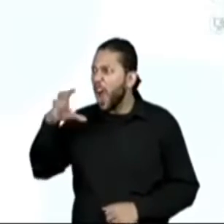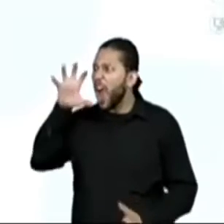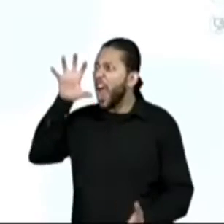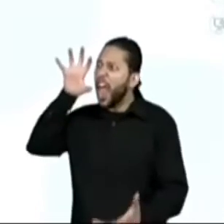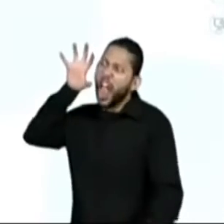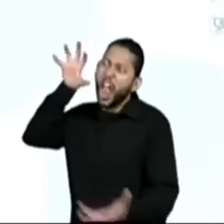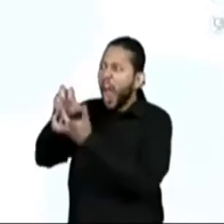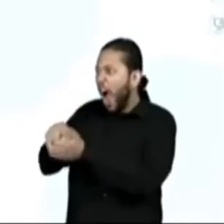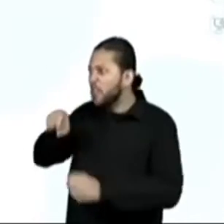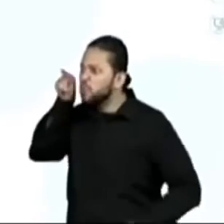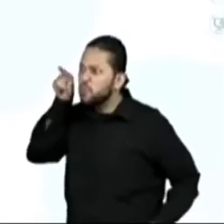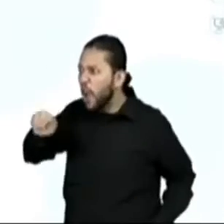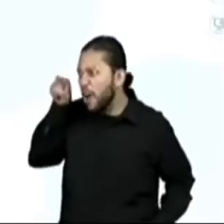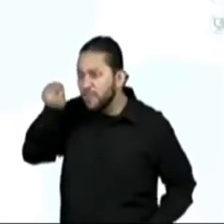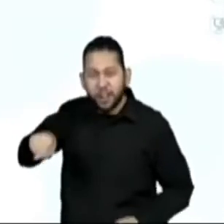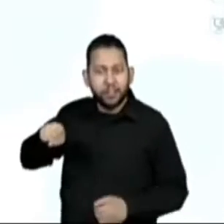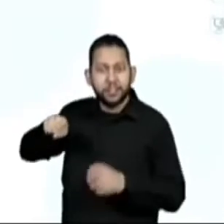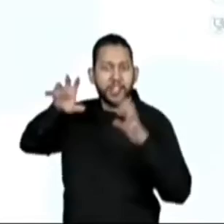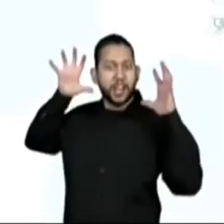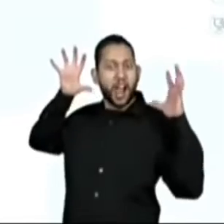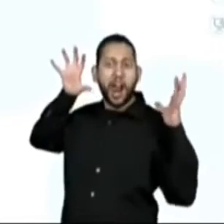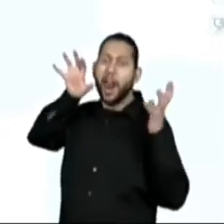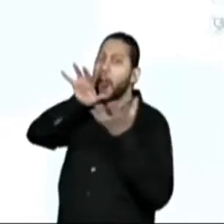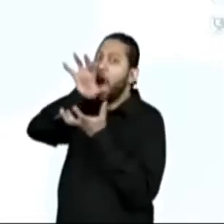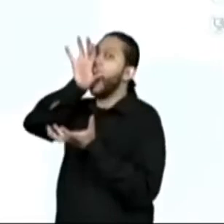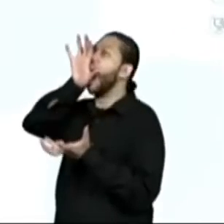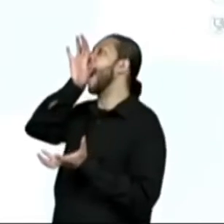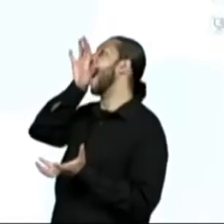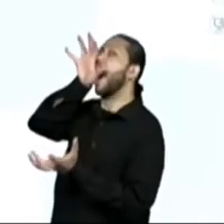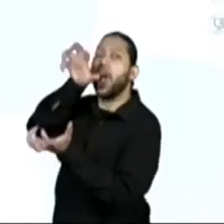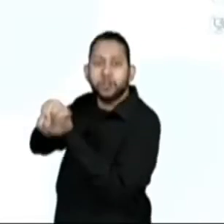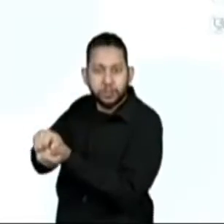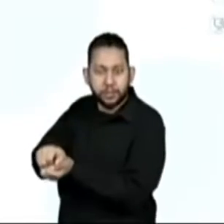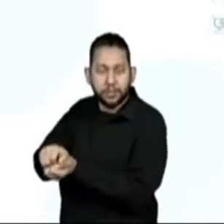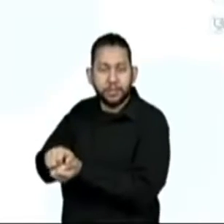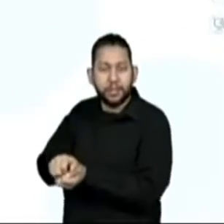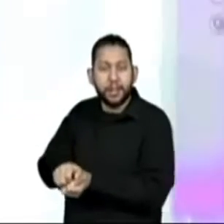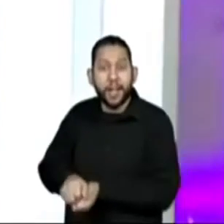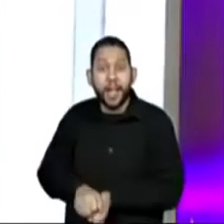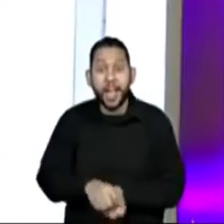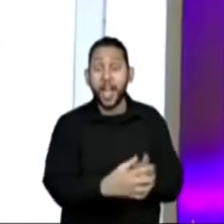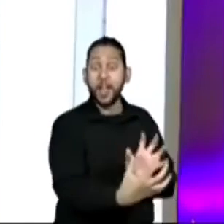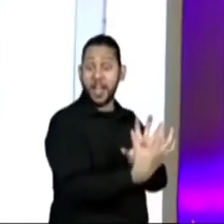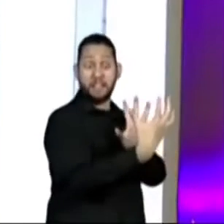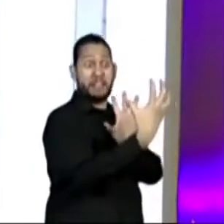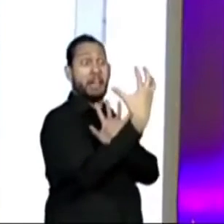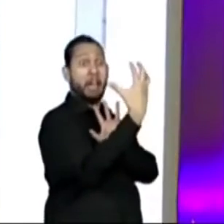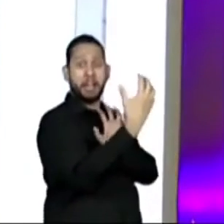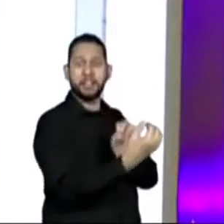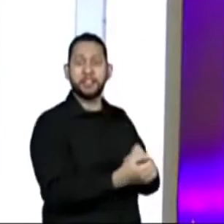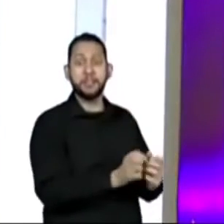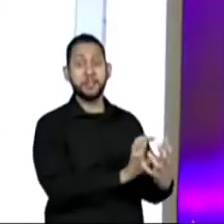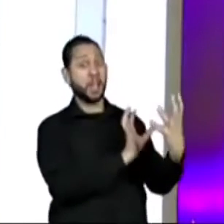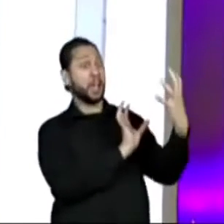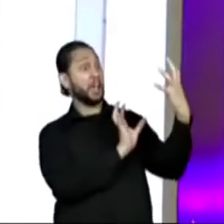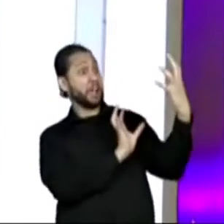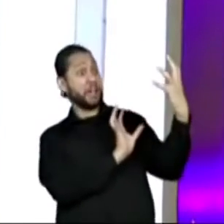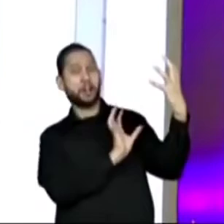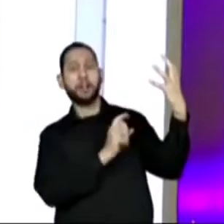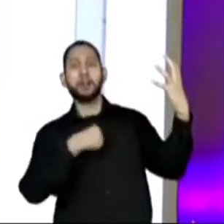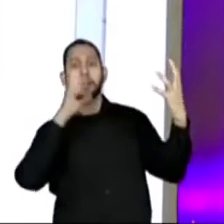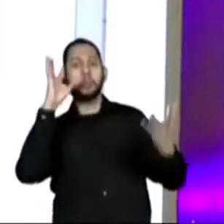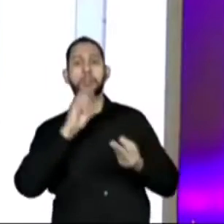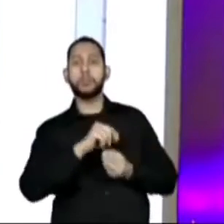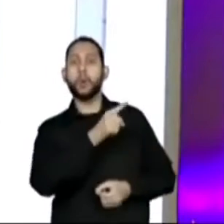mesmo. E aí, nesse momento, ela descobre que, na verdade, não era vovó, e sim o lobo disfarçado de